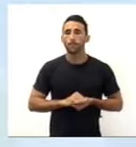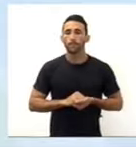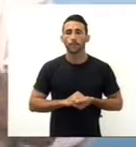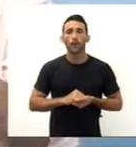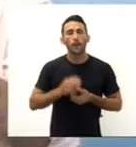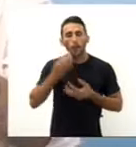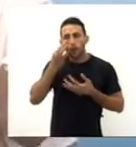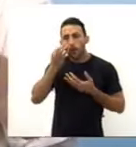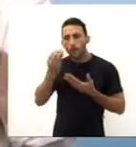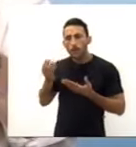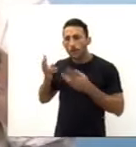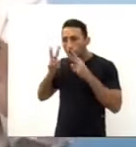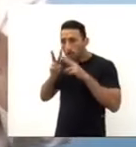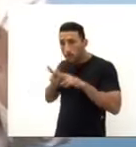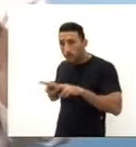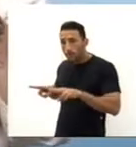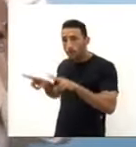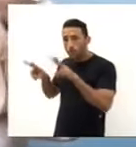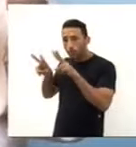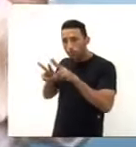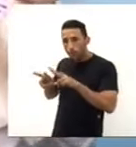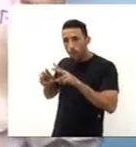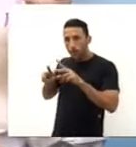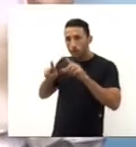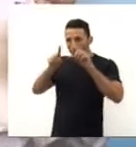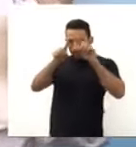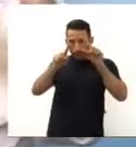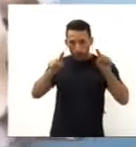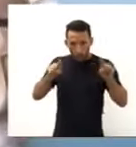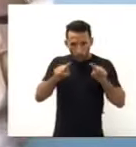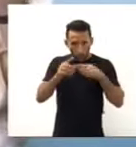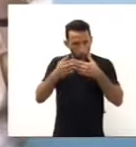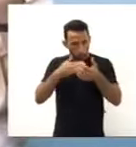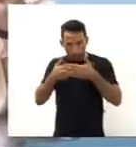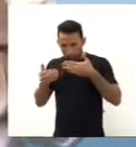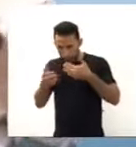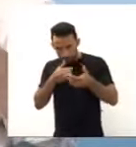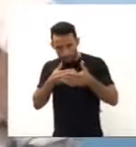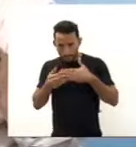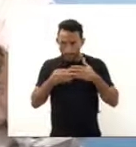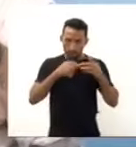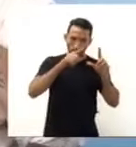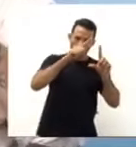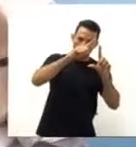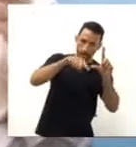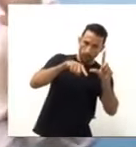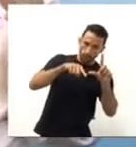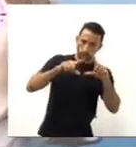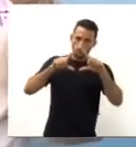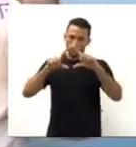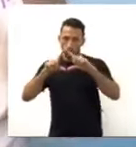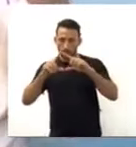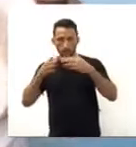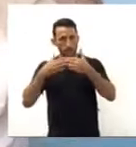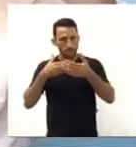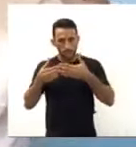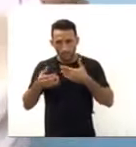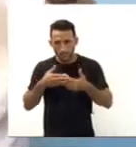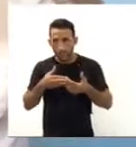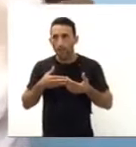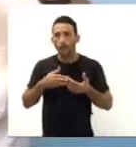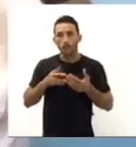olhando para o meu triângulo qualquer, né? Eu tenho aqui de 45 e tenho